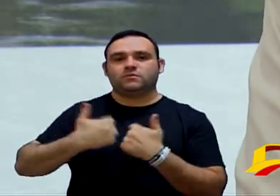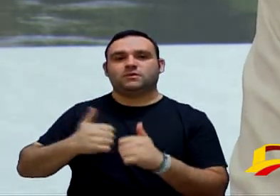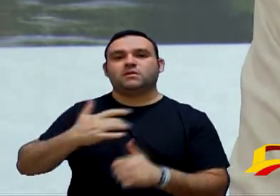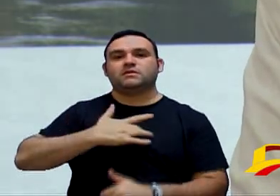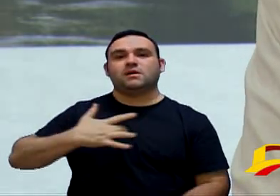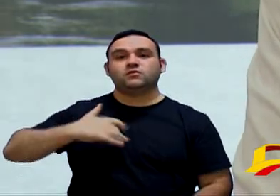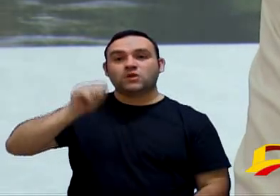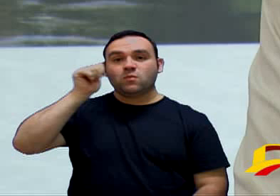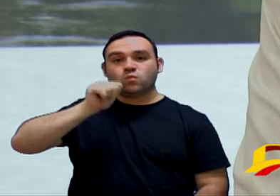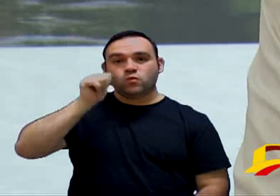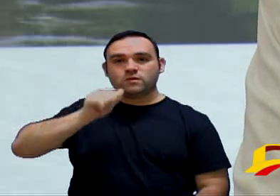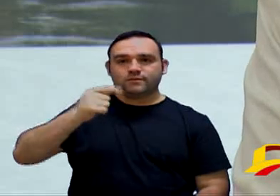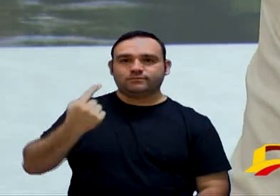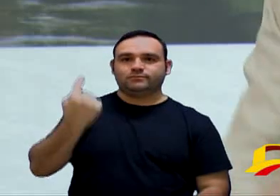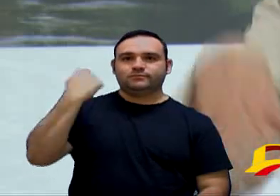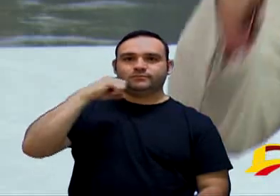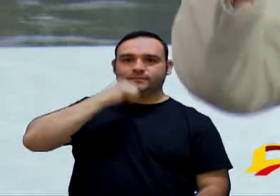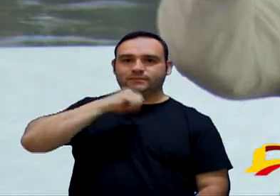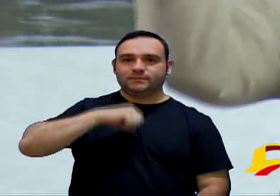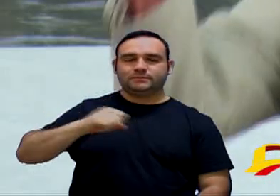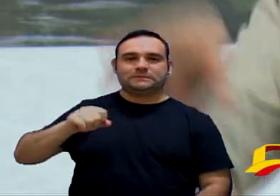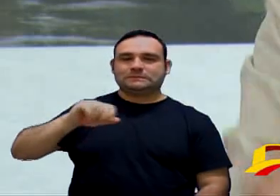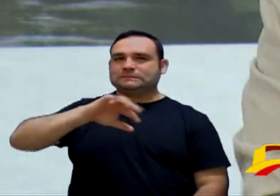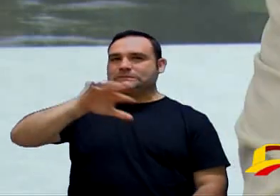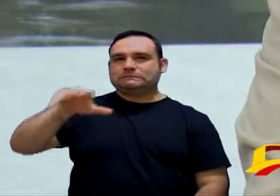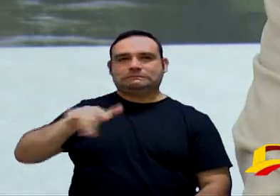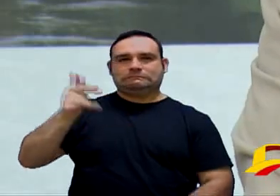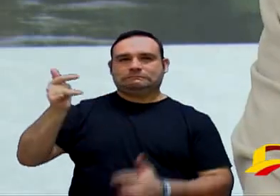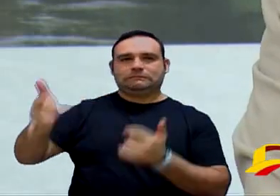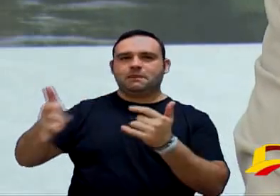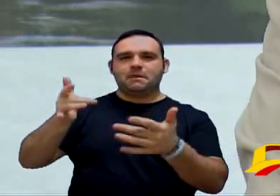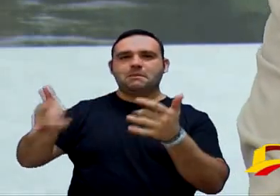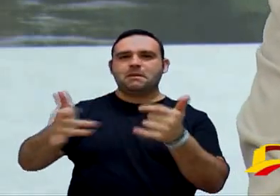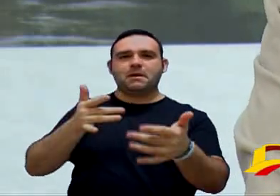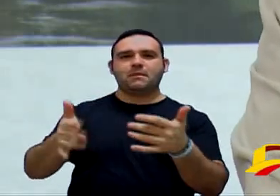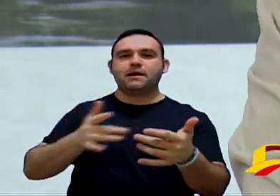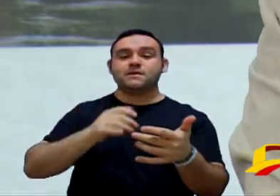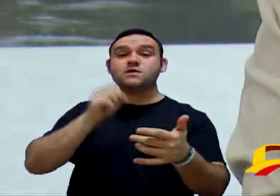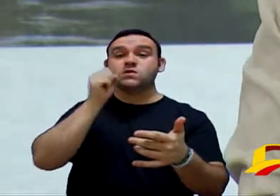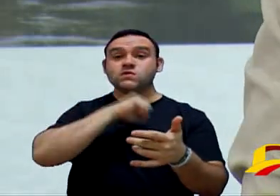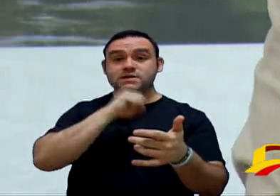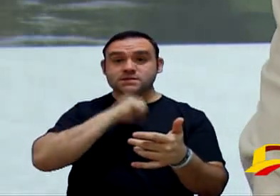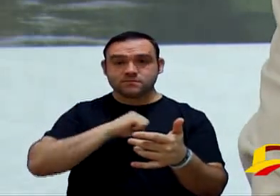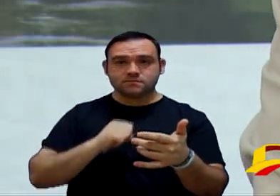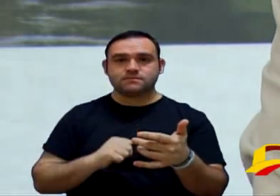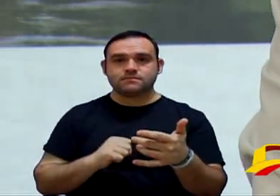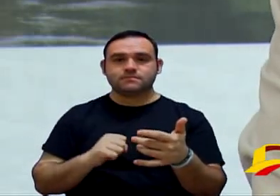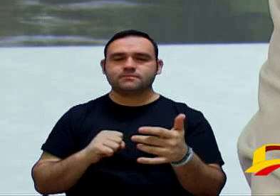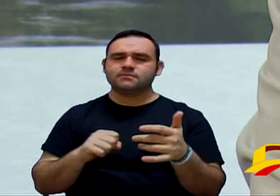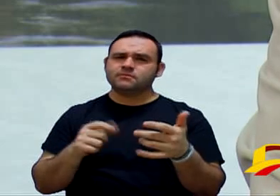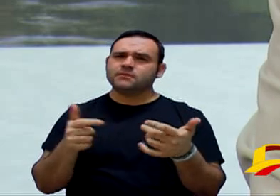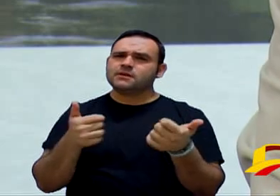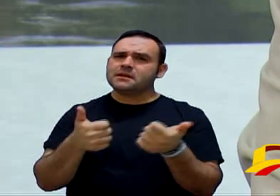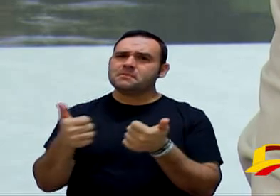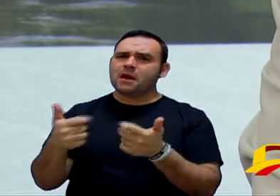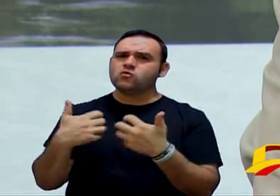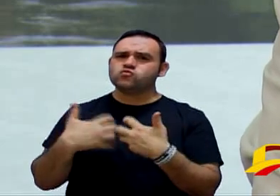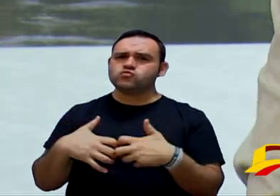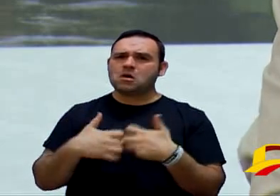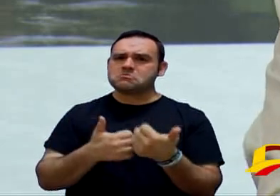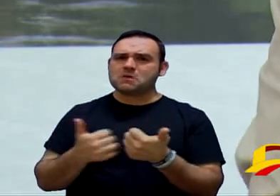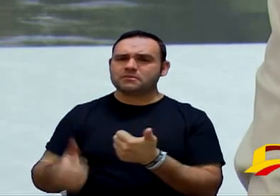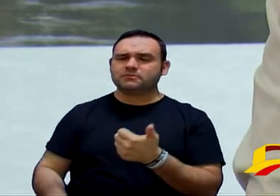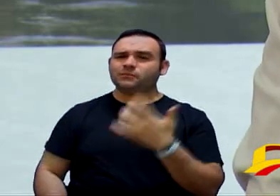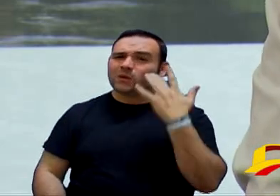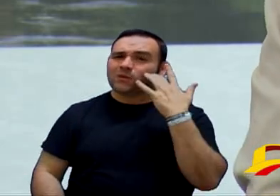Saúde da Mulher o anterior jogado com todos os o antigo mas estava em bom estado do ônibus sabe